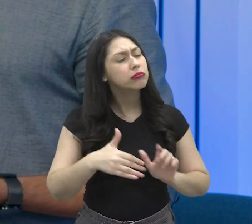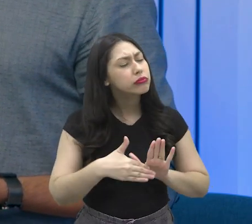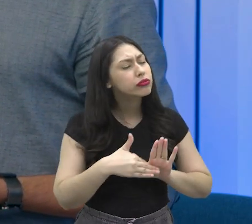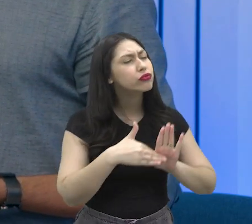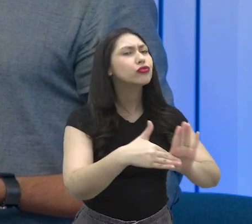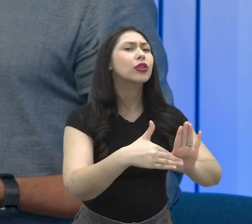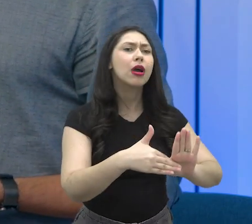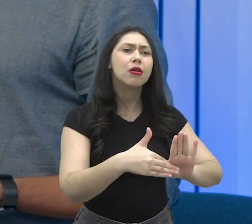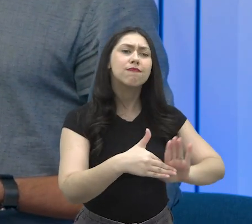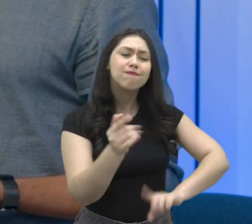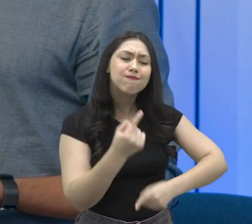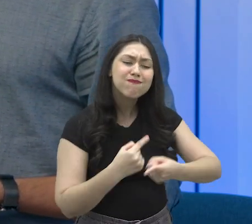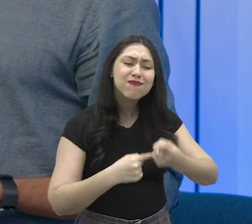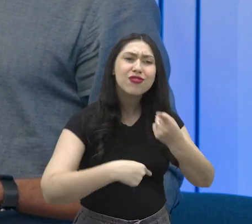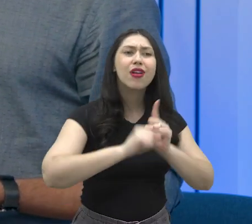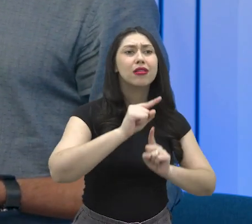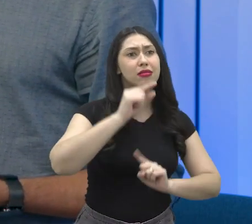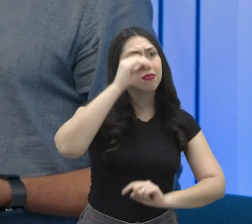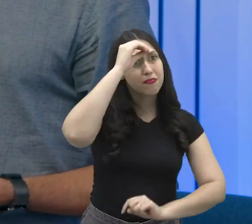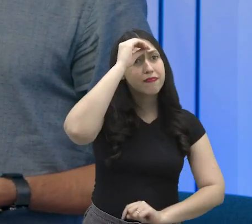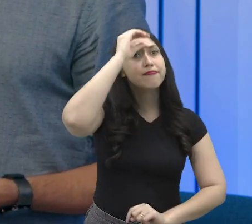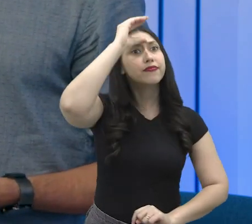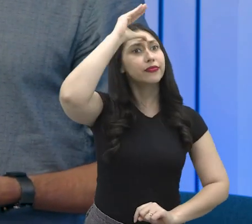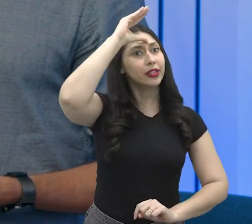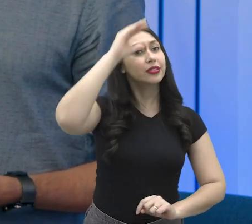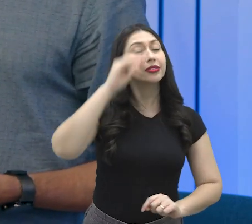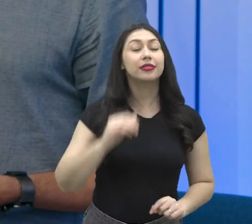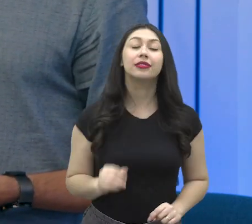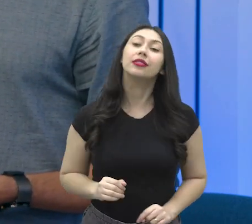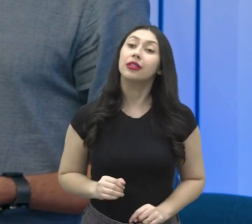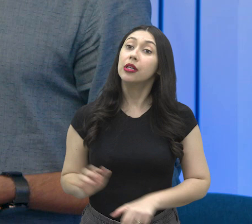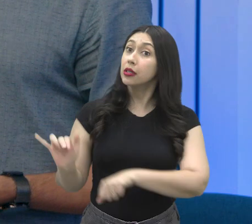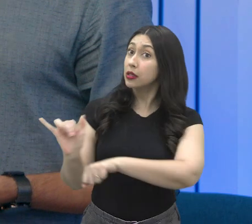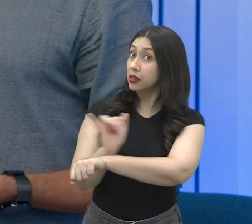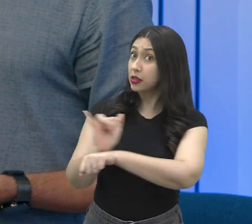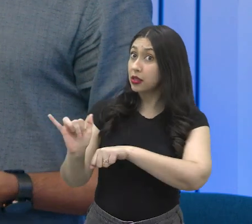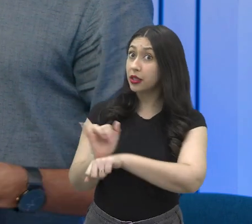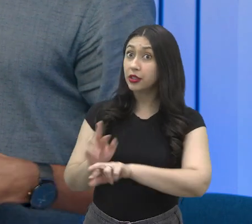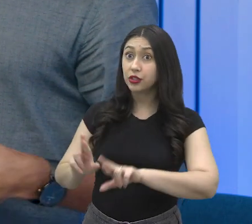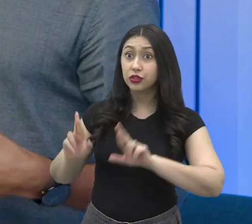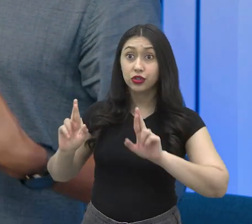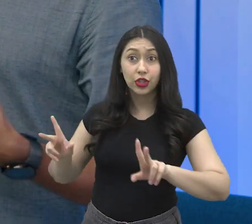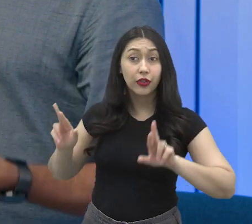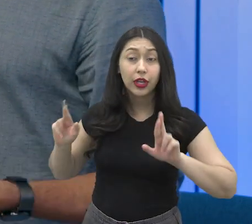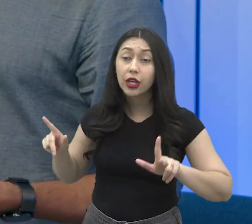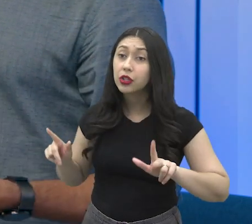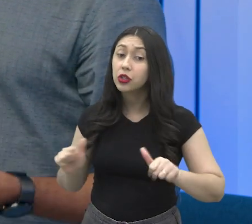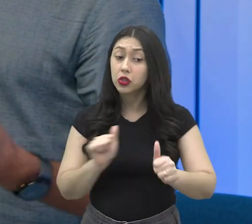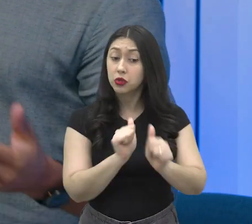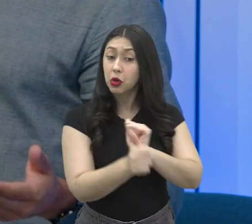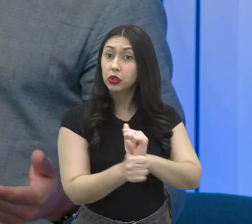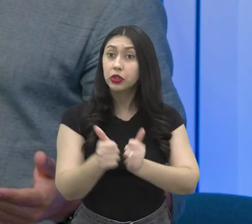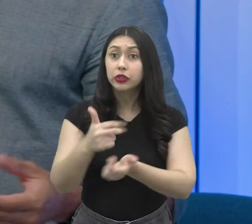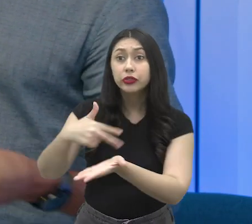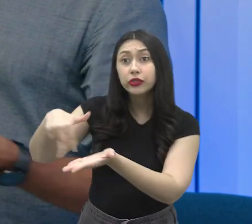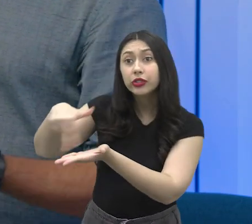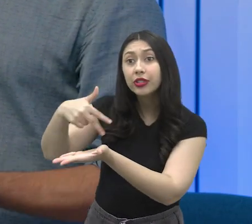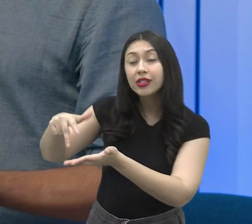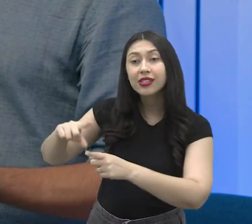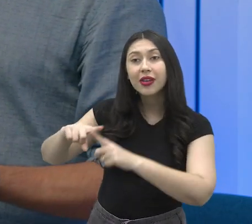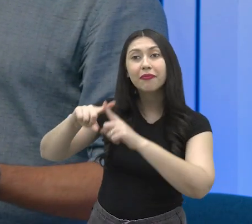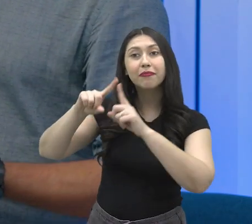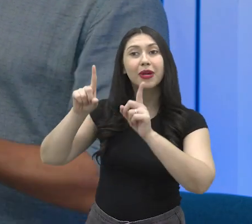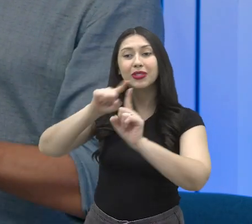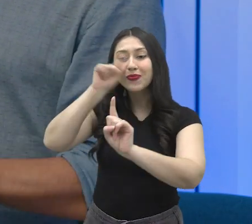e propor alguma mudança, né? Algum conhecimento que seja para a comunidade de forma geral. Formas diferentes de esporte, de